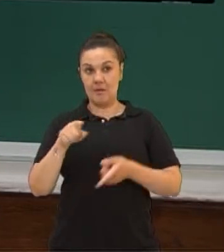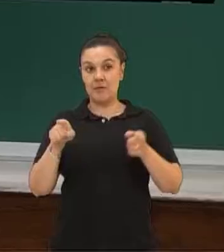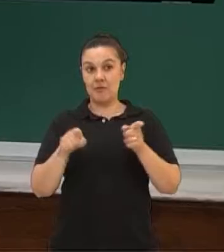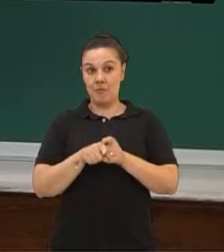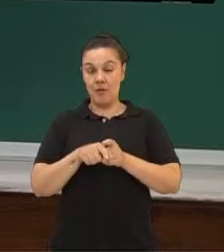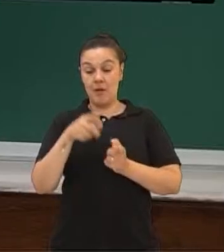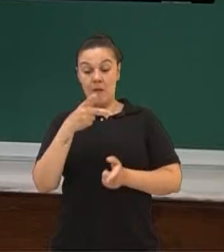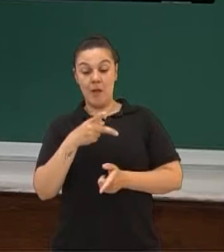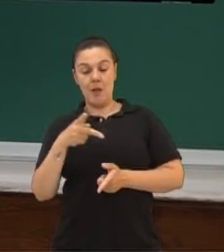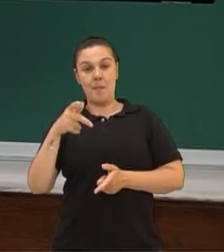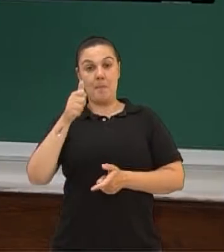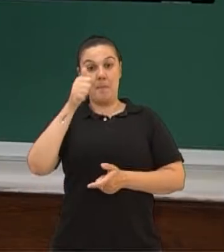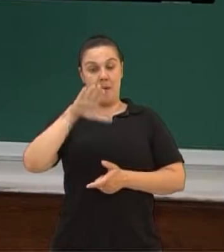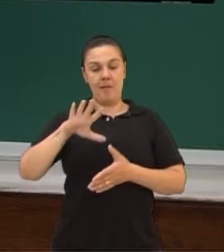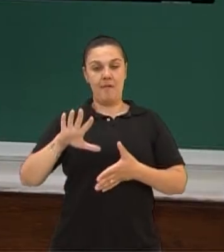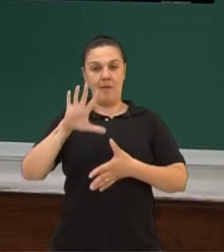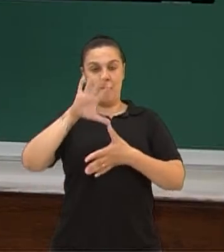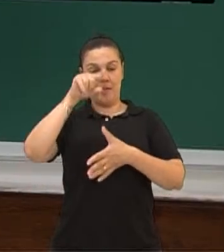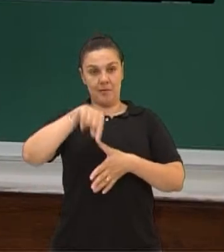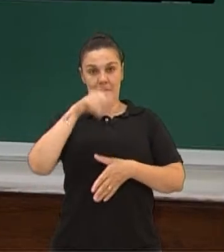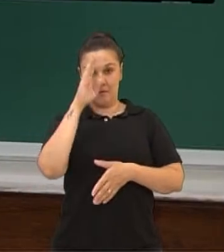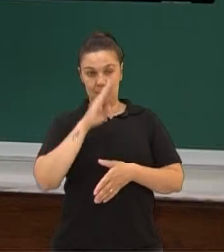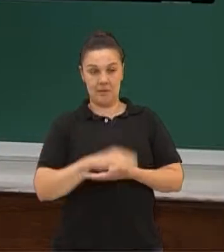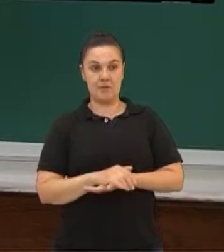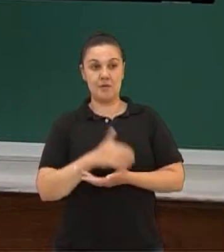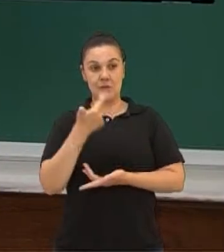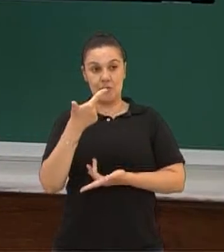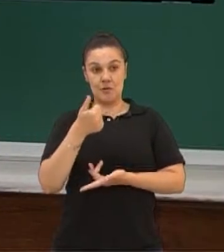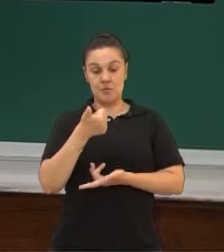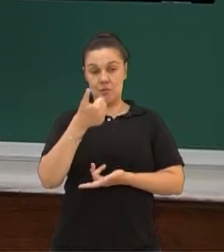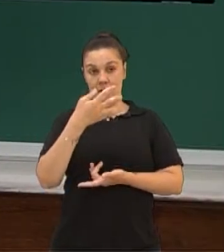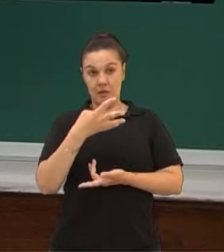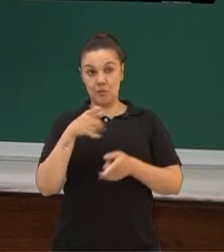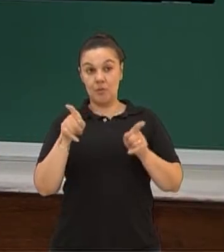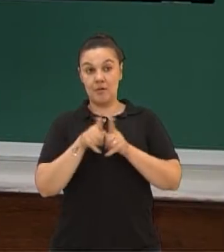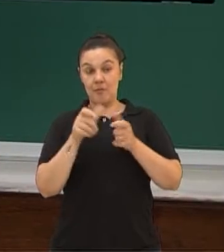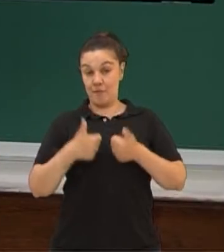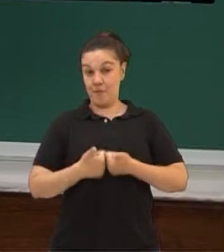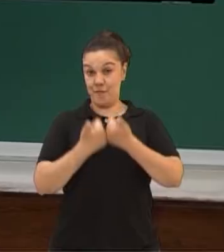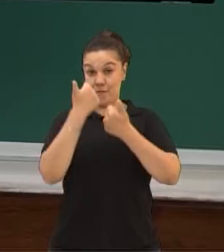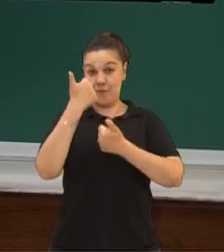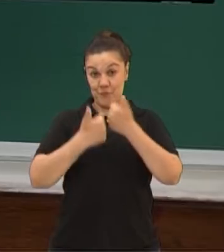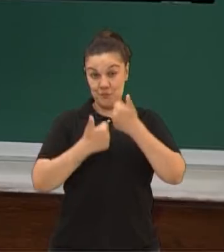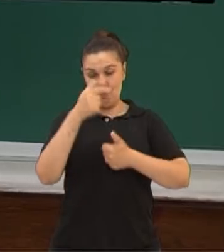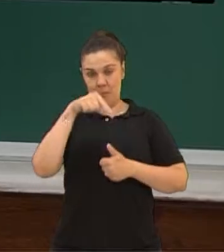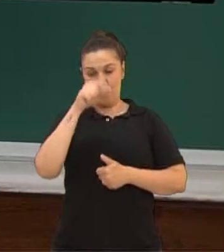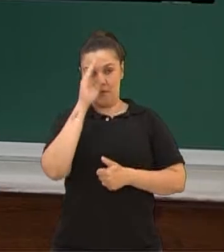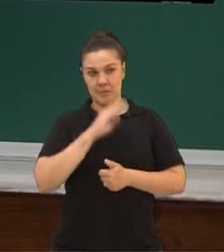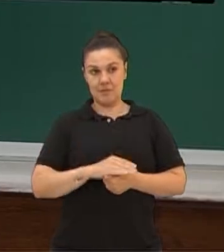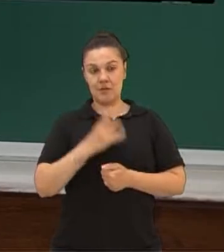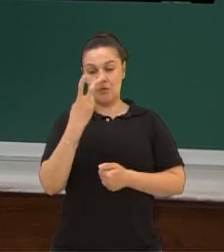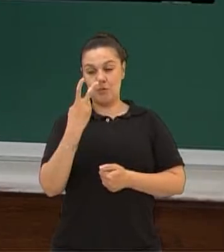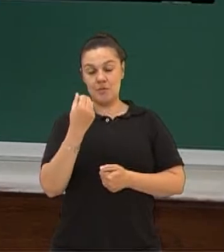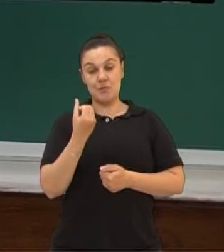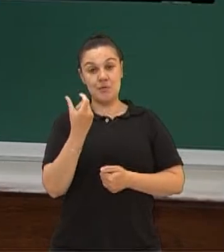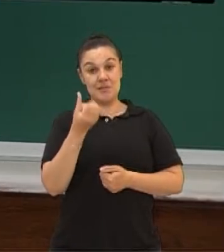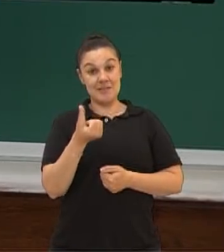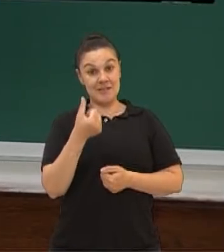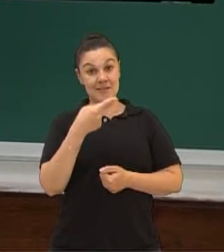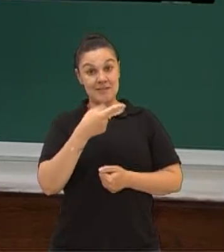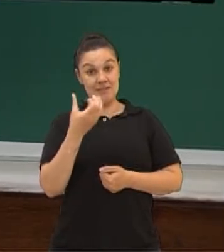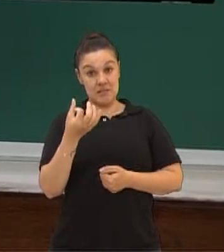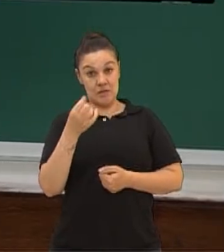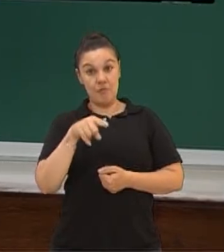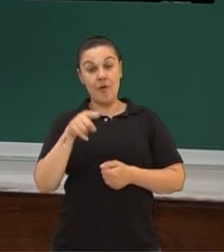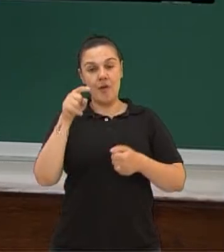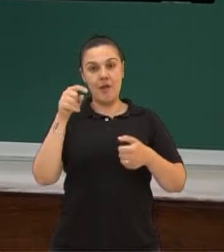Jogos Pan-Americanos no Brasil. Em 2014 foi realizada a Copa do Mundo de Futebol no Brasil. Em 2016 realizadas as